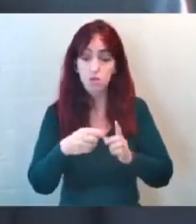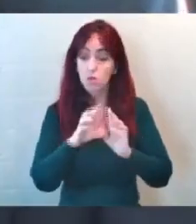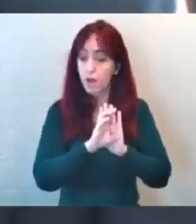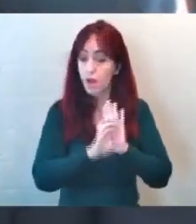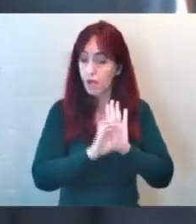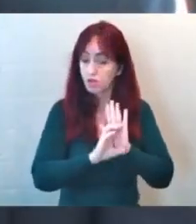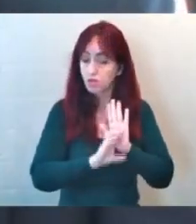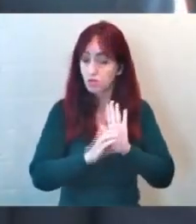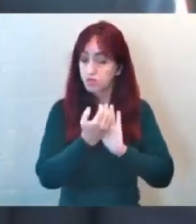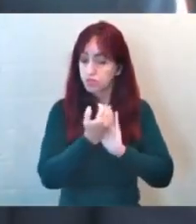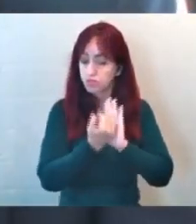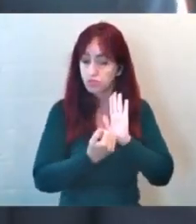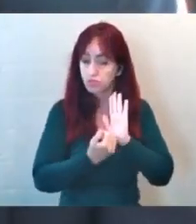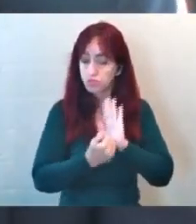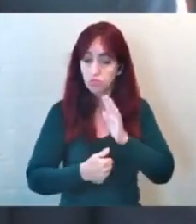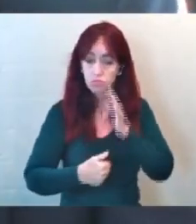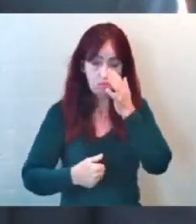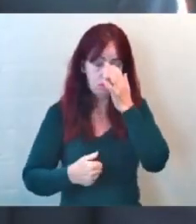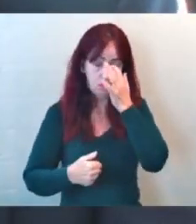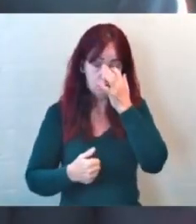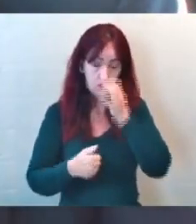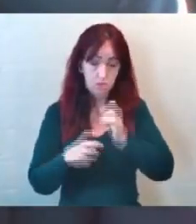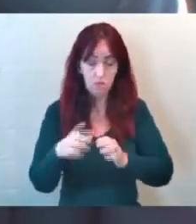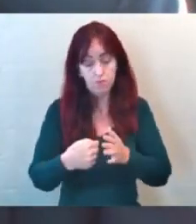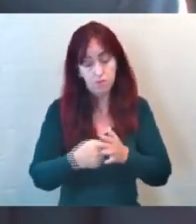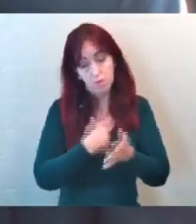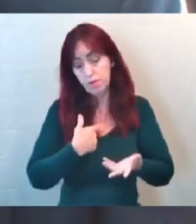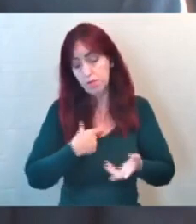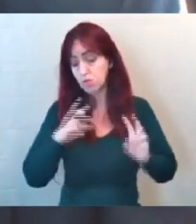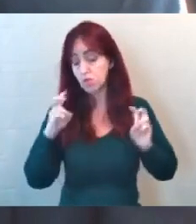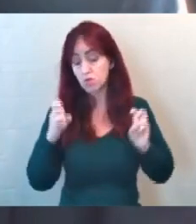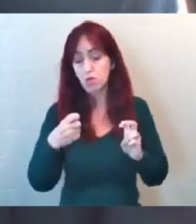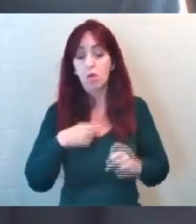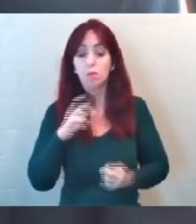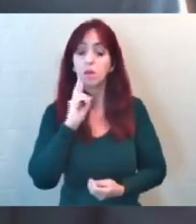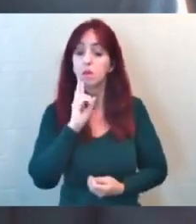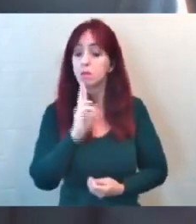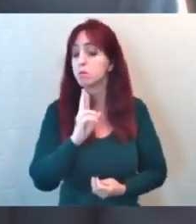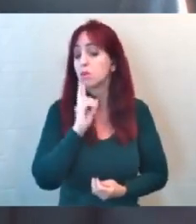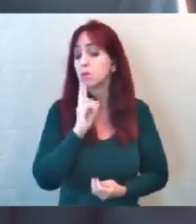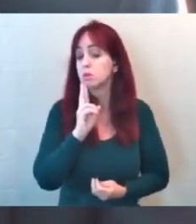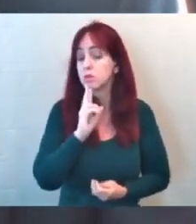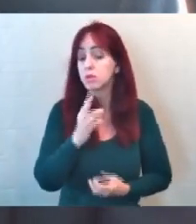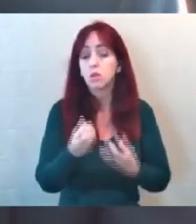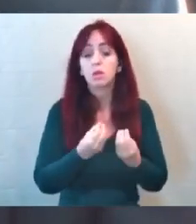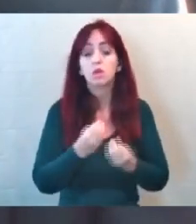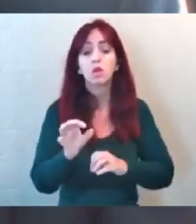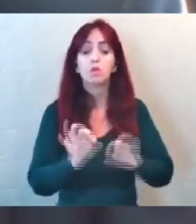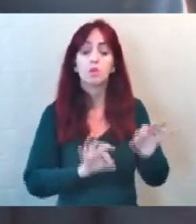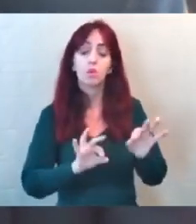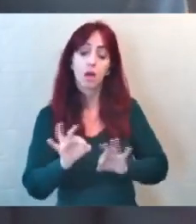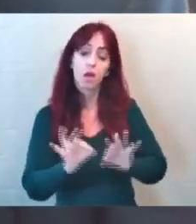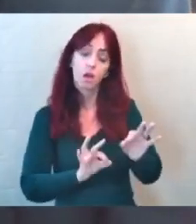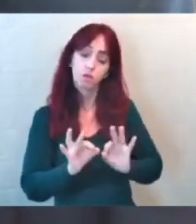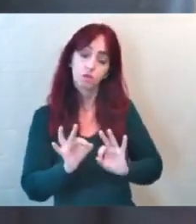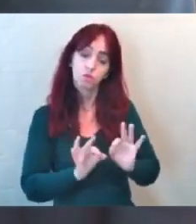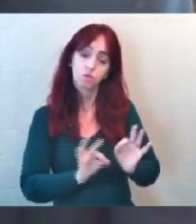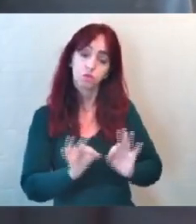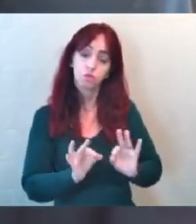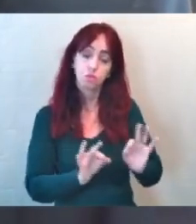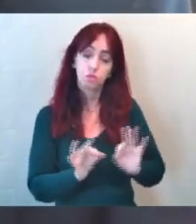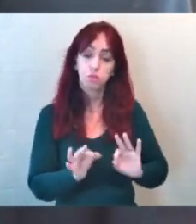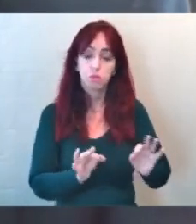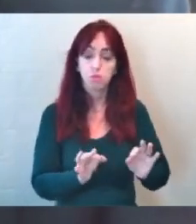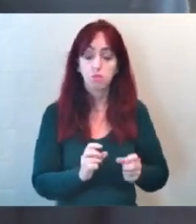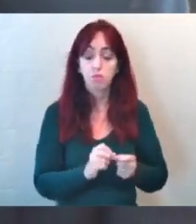Sim, vereadora, a senhora me perguntou sobre, e eu respondi, sobre o arranjo, né, o